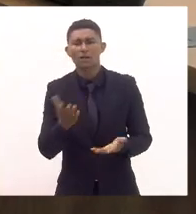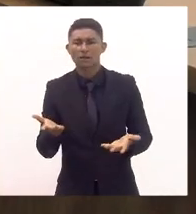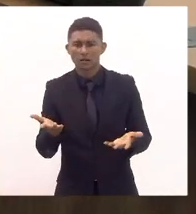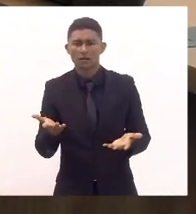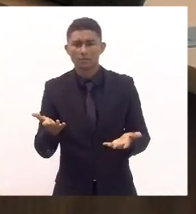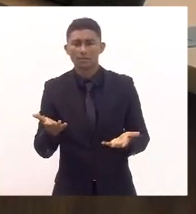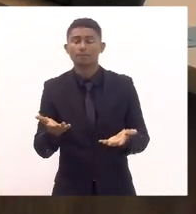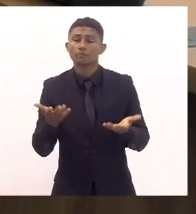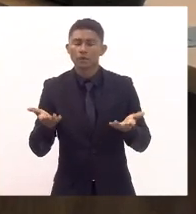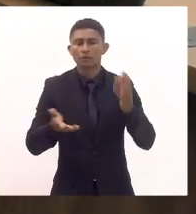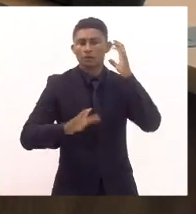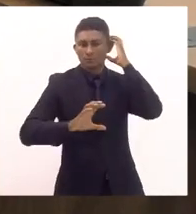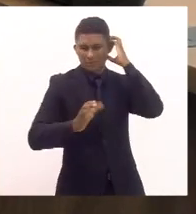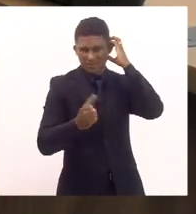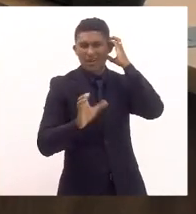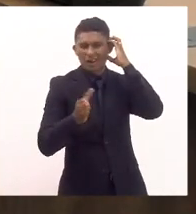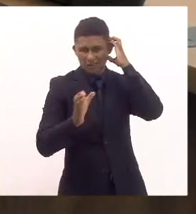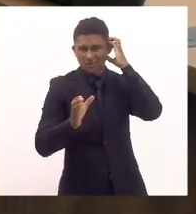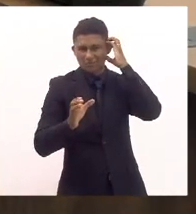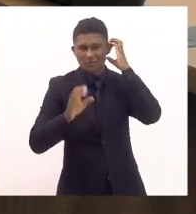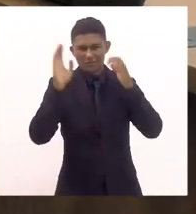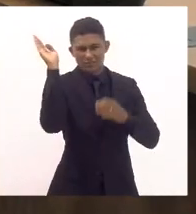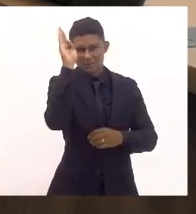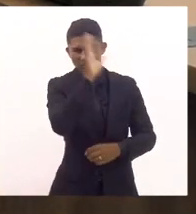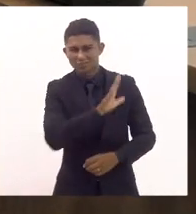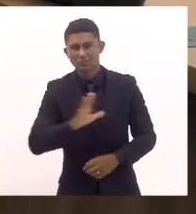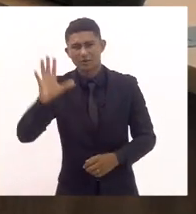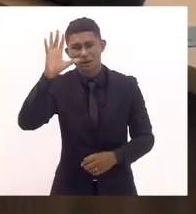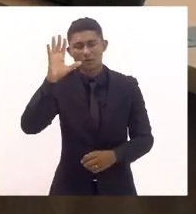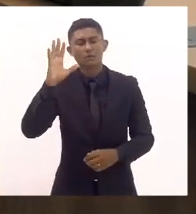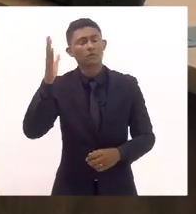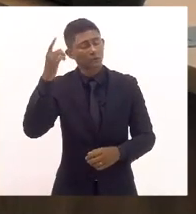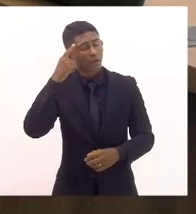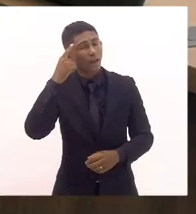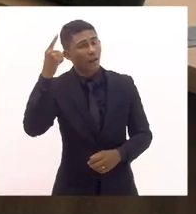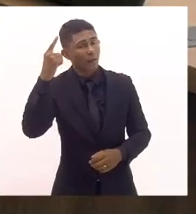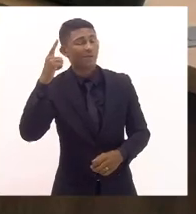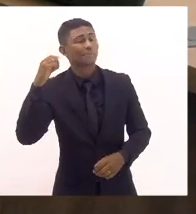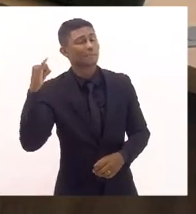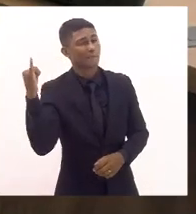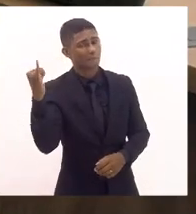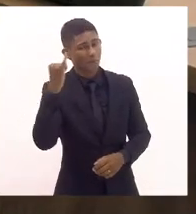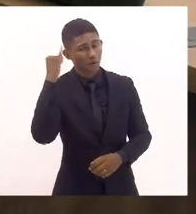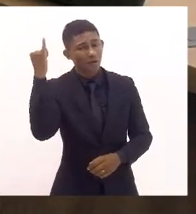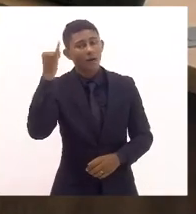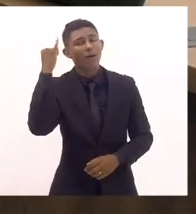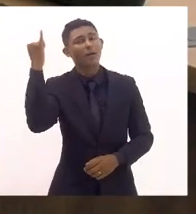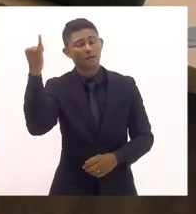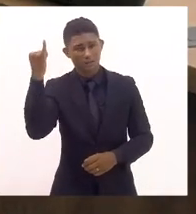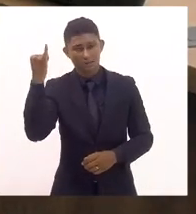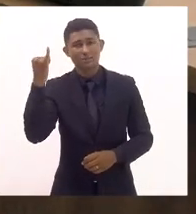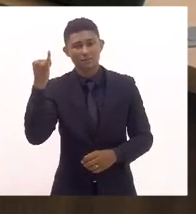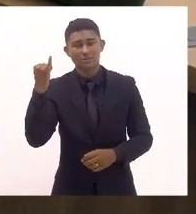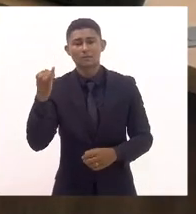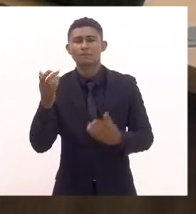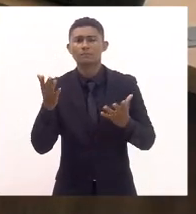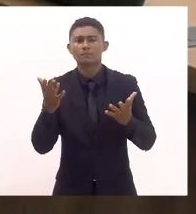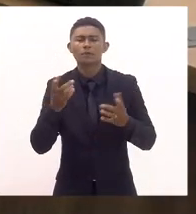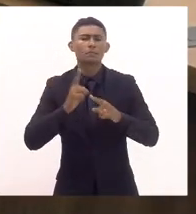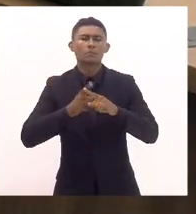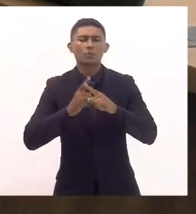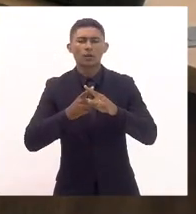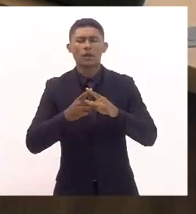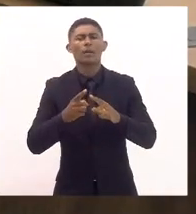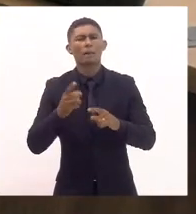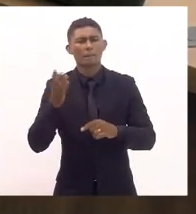no caso da Rádio Nacional eu quero lembrar do papel e o dispensável que ela teve não apenas para consolidar Nossa